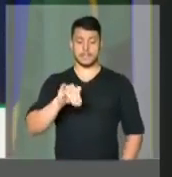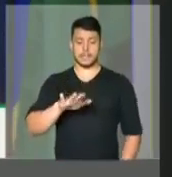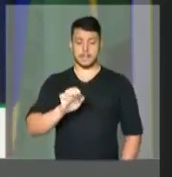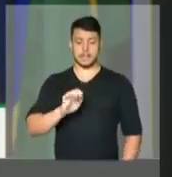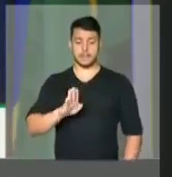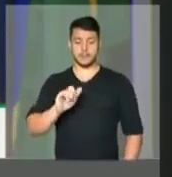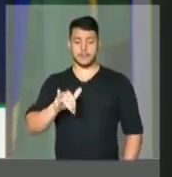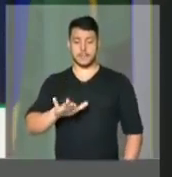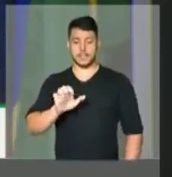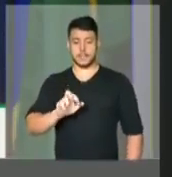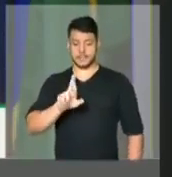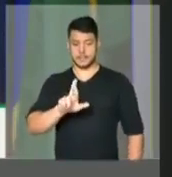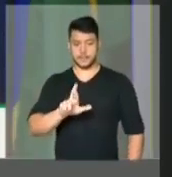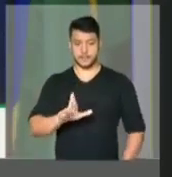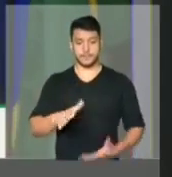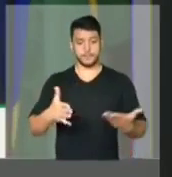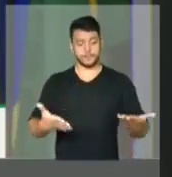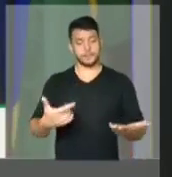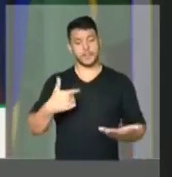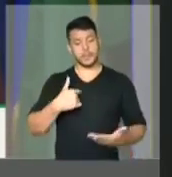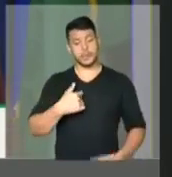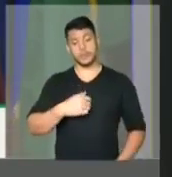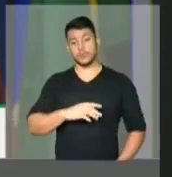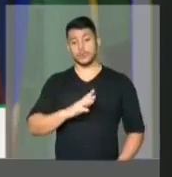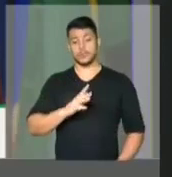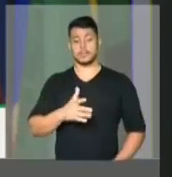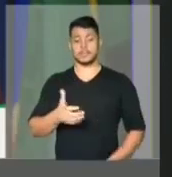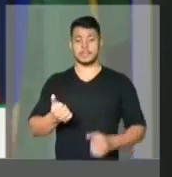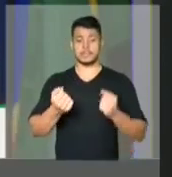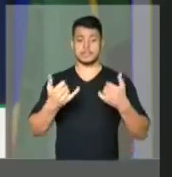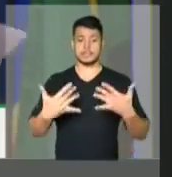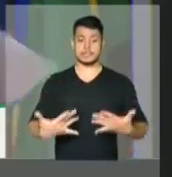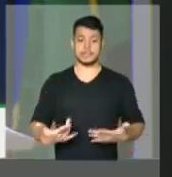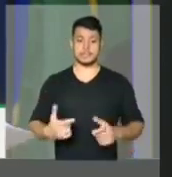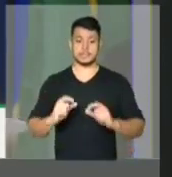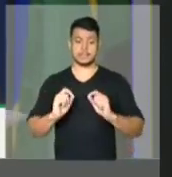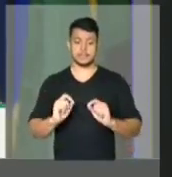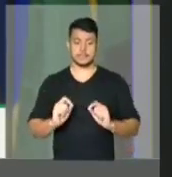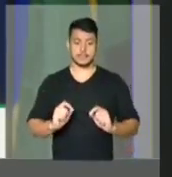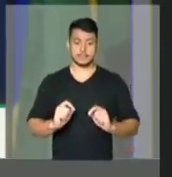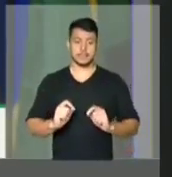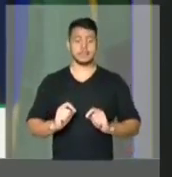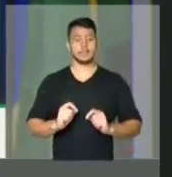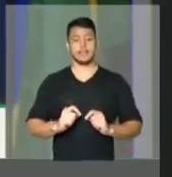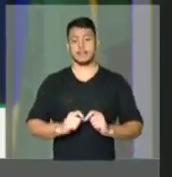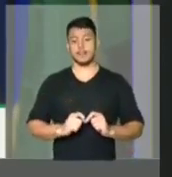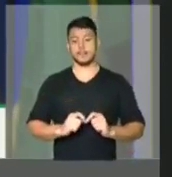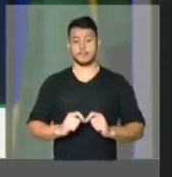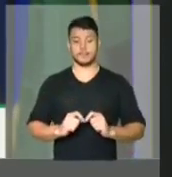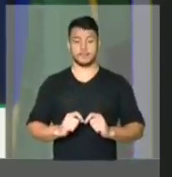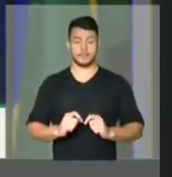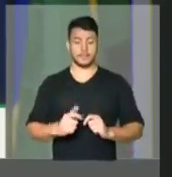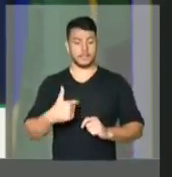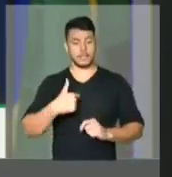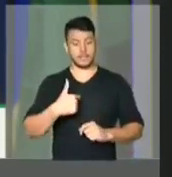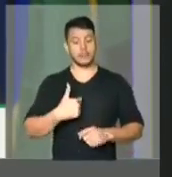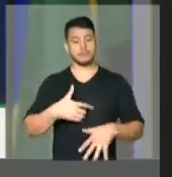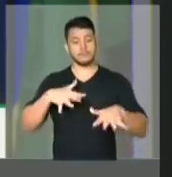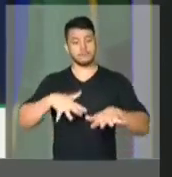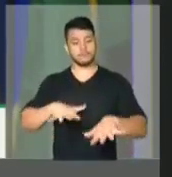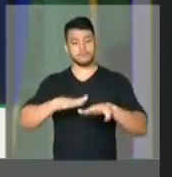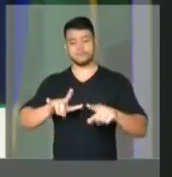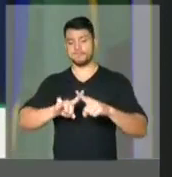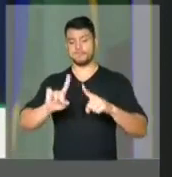a luta de todos nós. Eu faço referência, logo após o grande expediente, de uma caminhada que participei, mas quero aqui